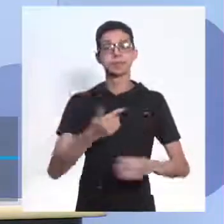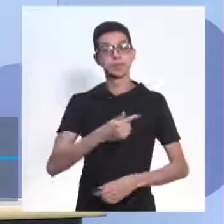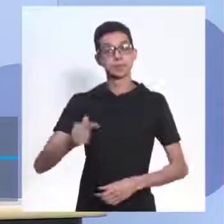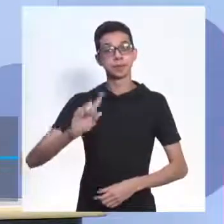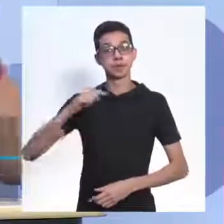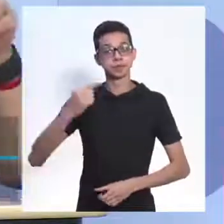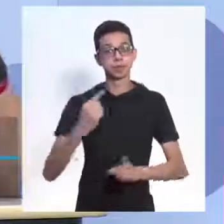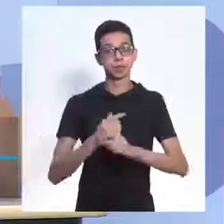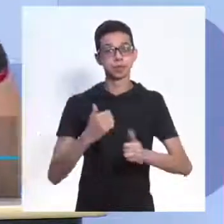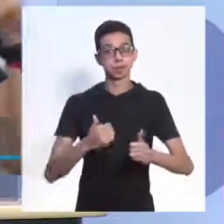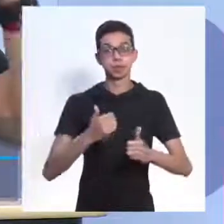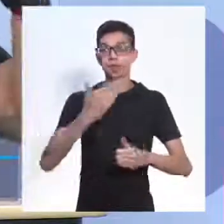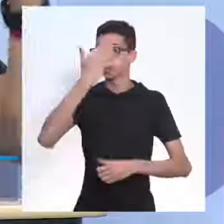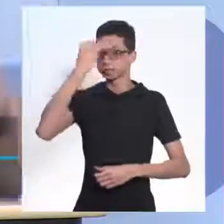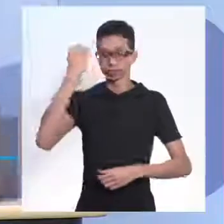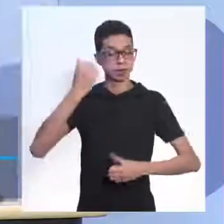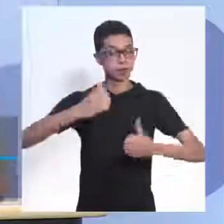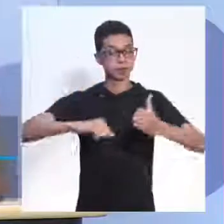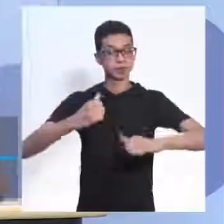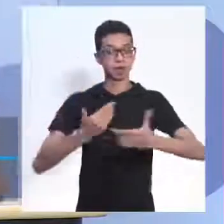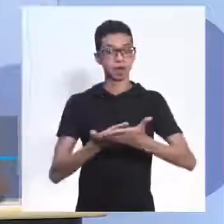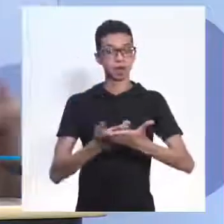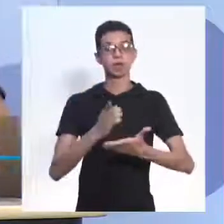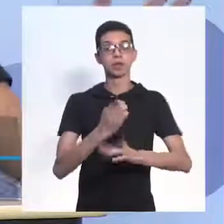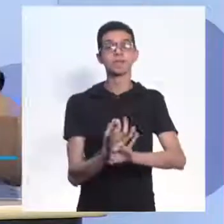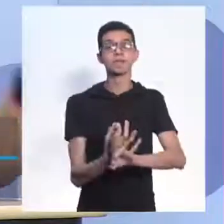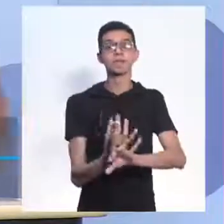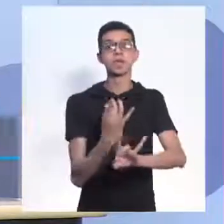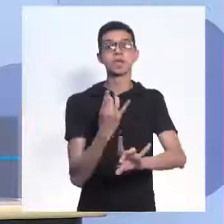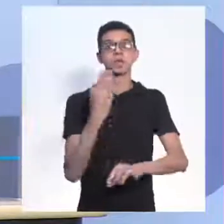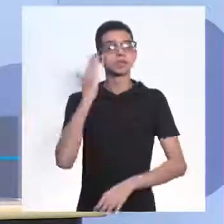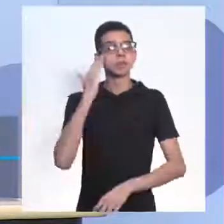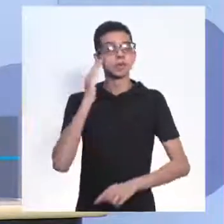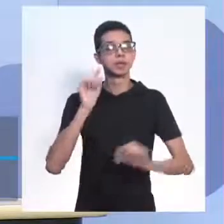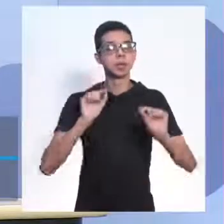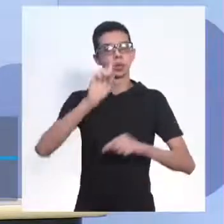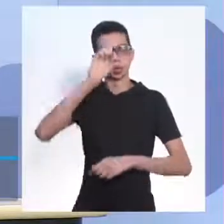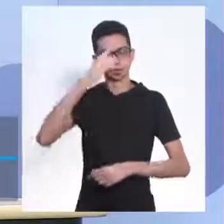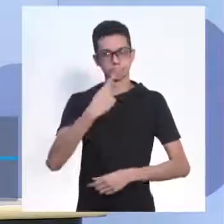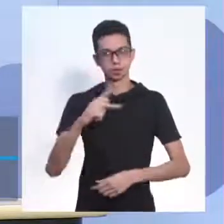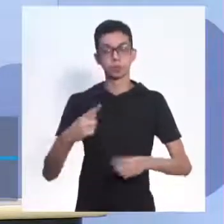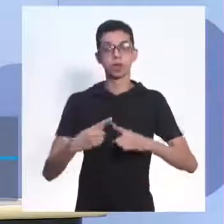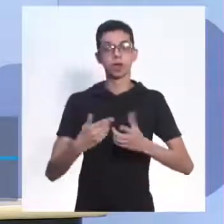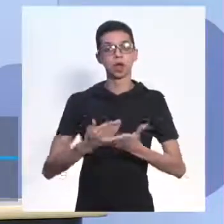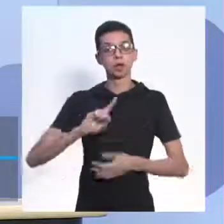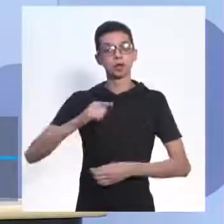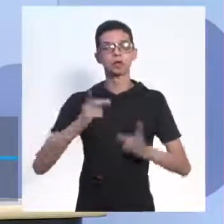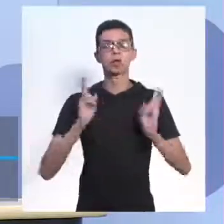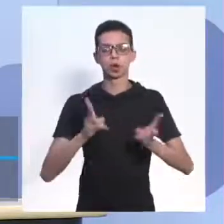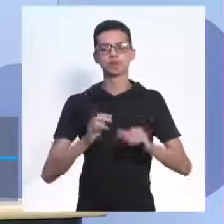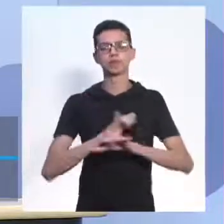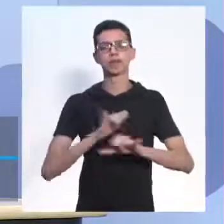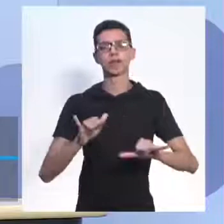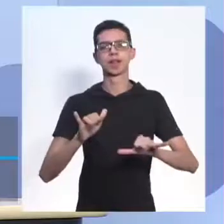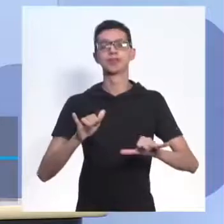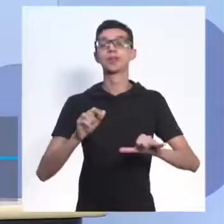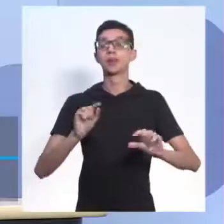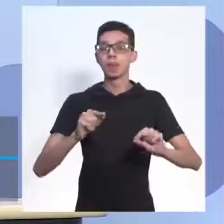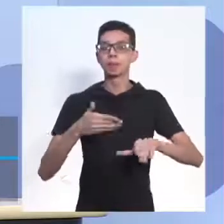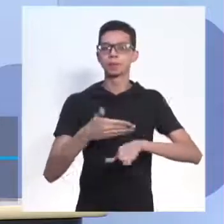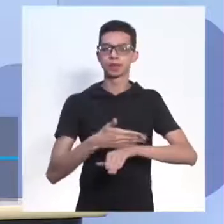semana né não cês vão trabalhar aula da o feedback para a gente saber aí levar suas dúvidas que na próxima aula a gente vai continuar falando sobre